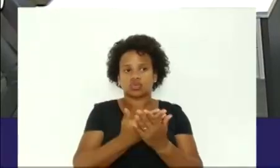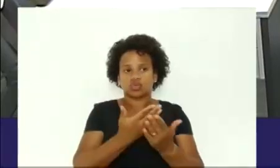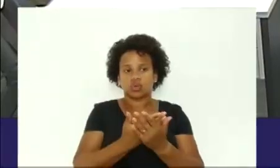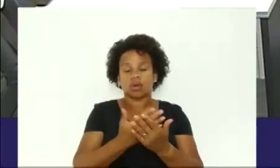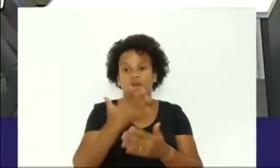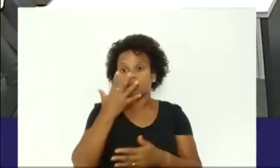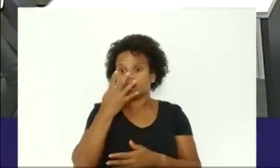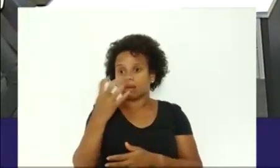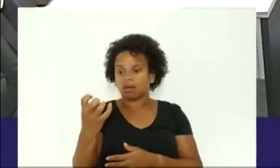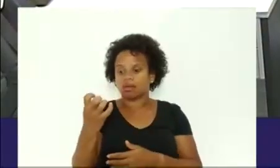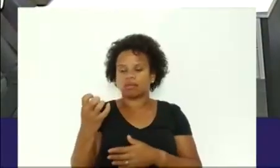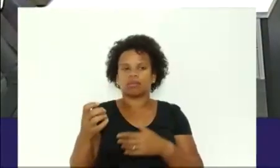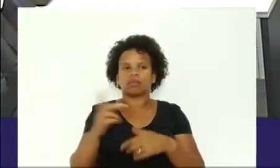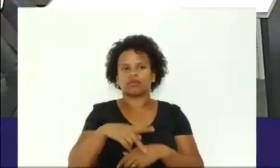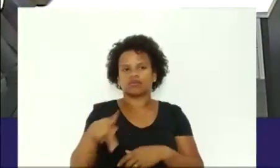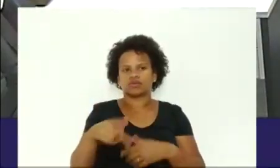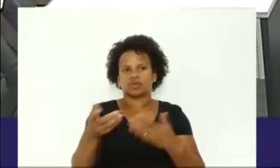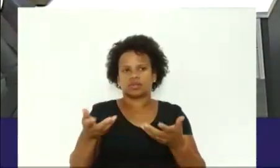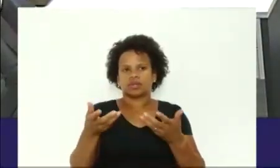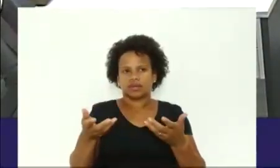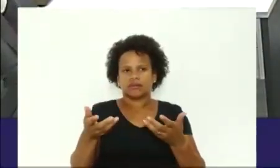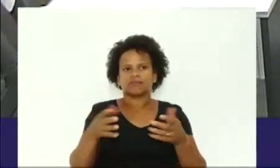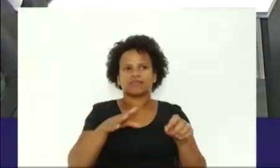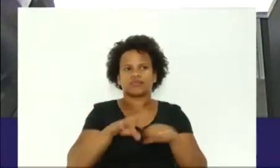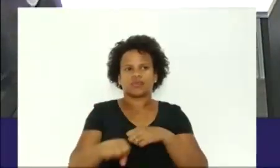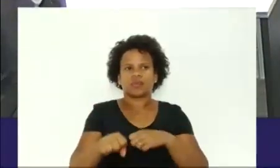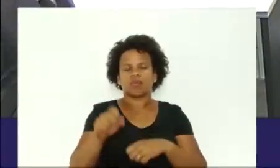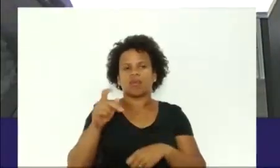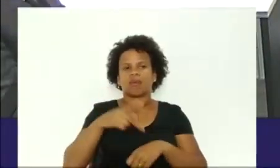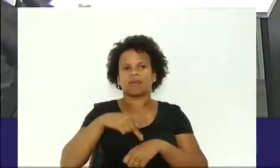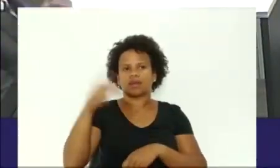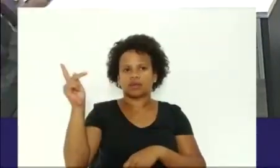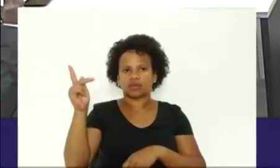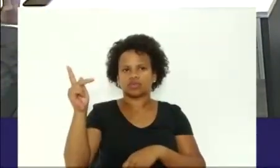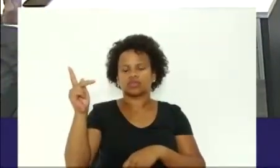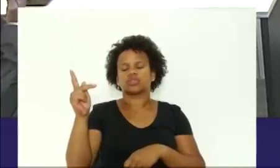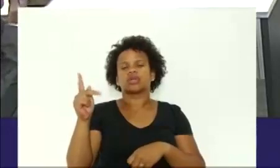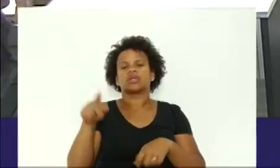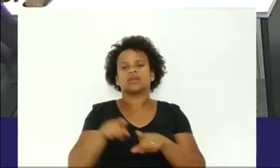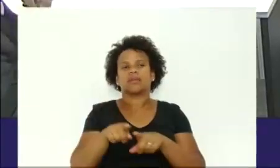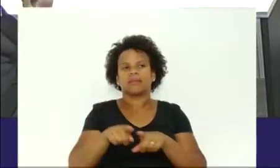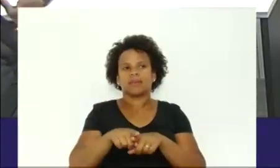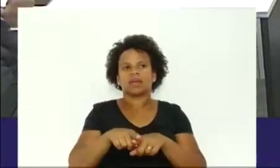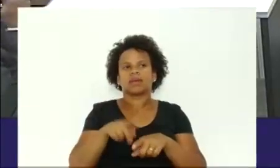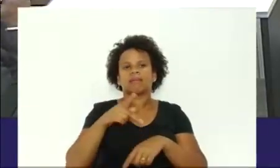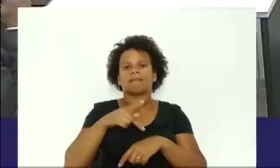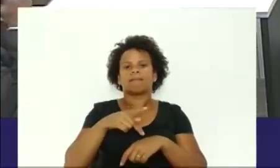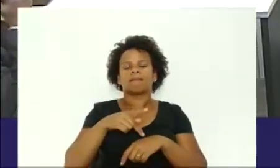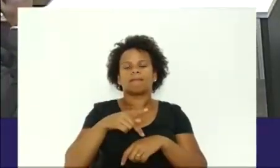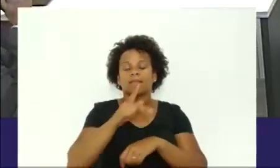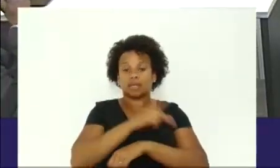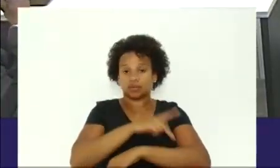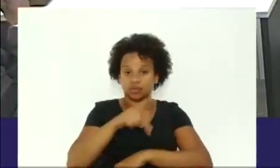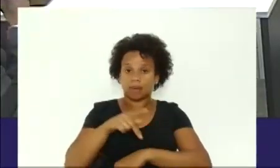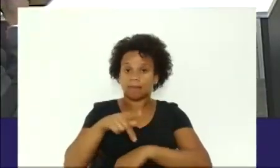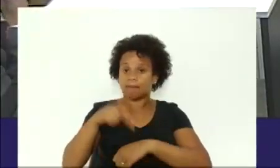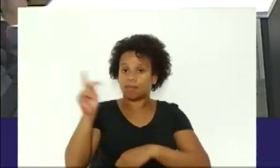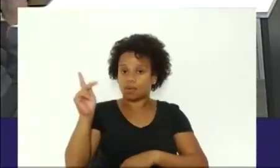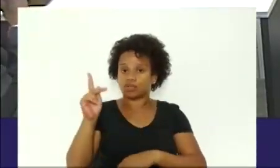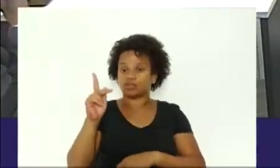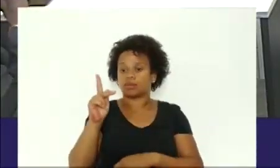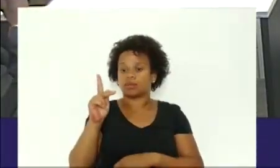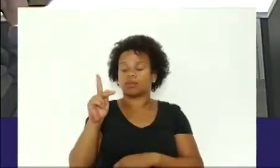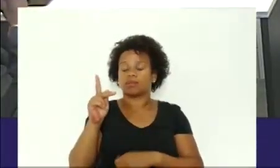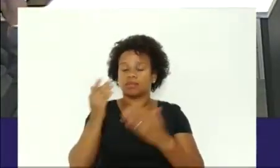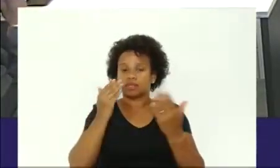professora. Formou-se em pedagogia e pós-graduou-se em psicopedagogia. É professora há 15 anos e sua